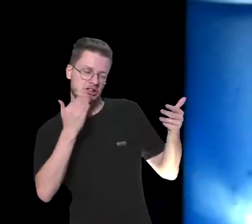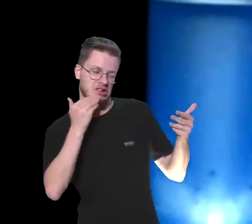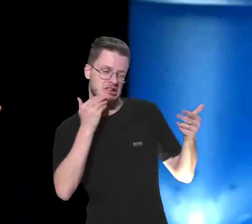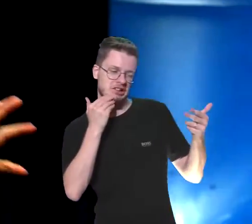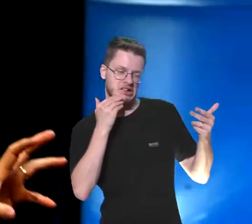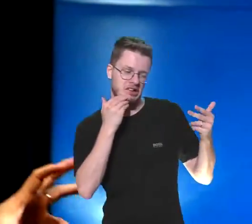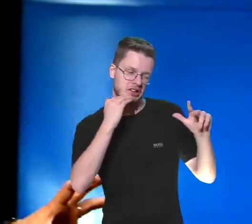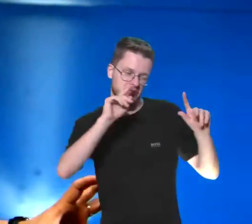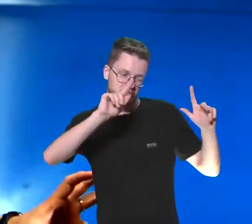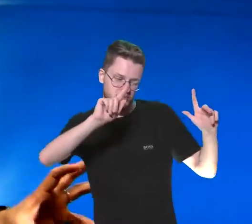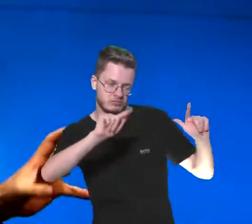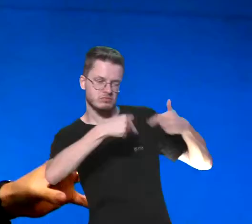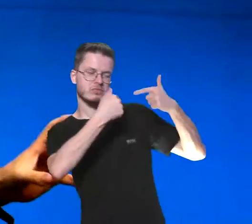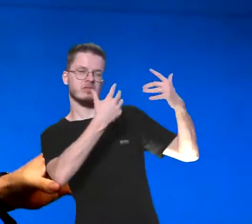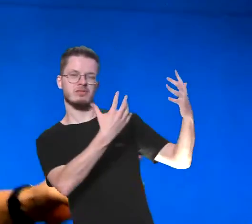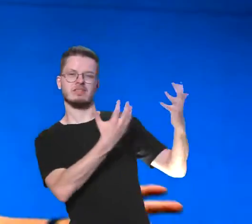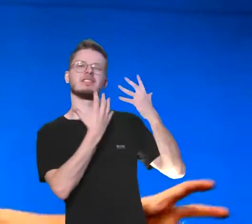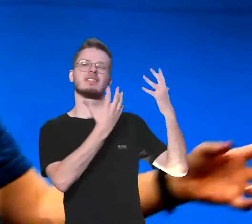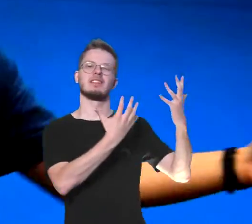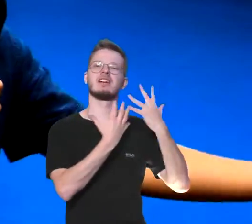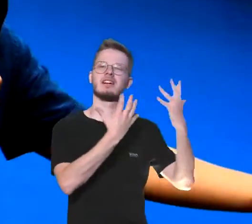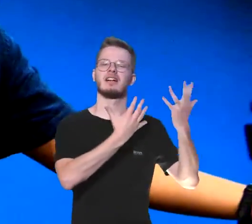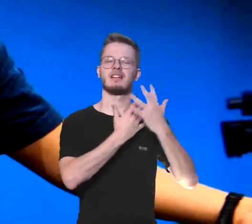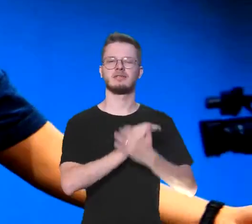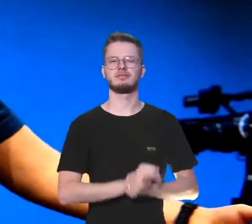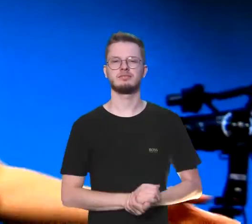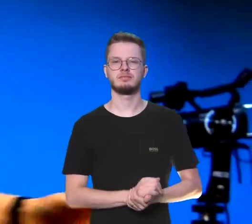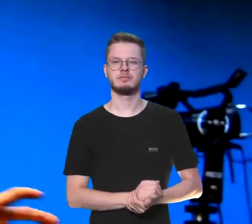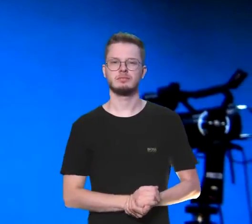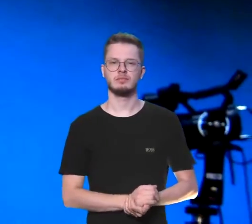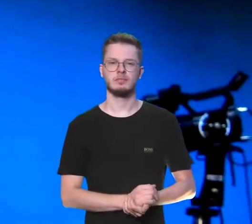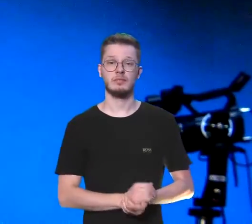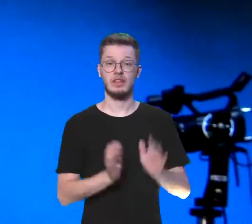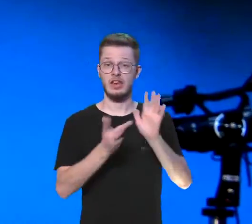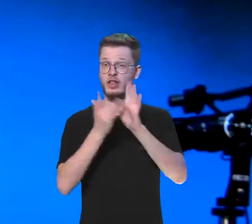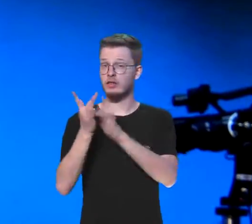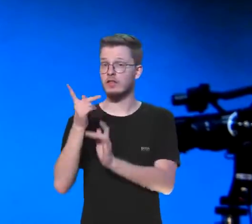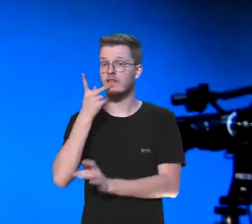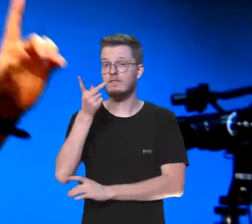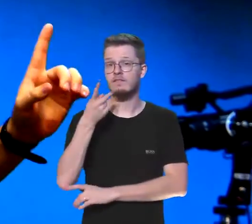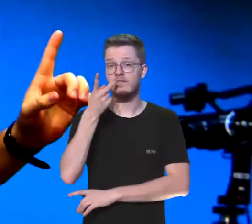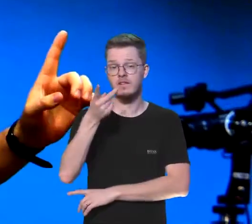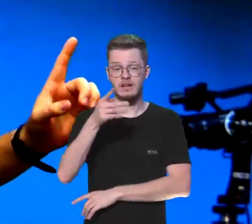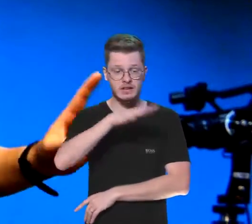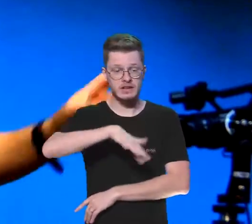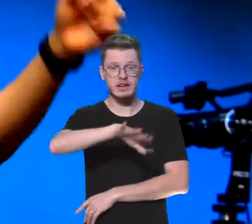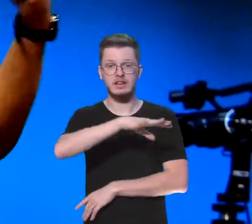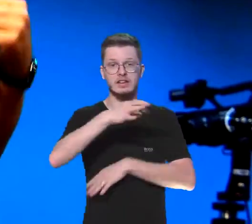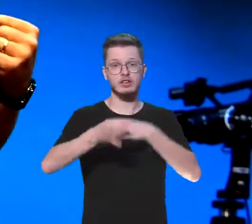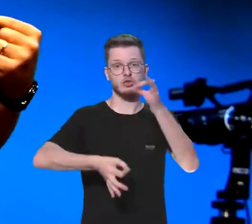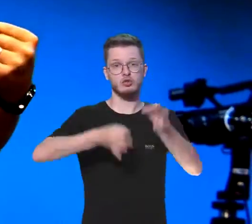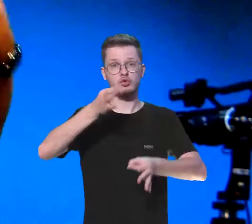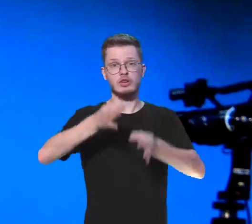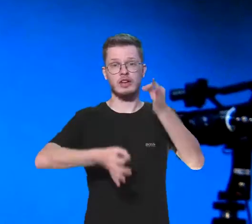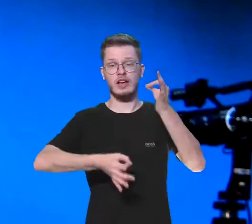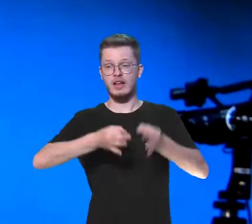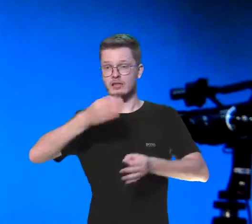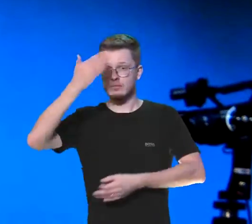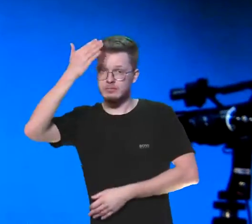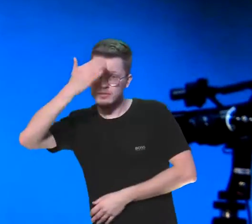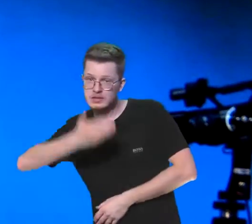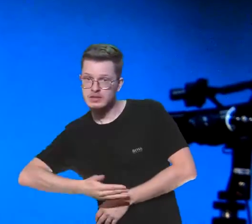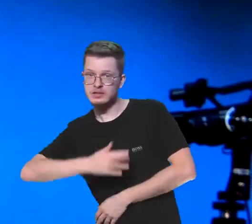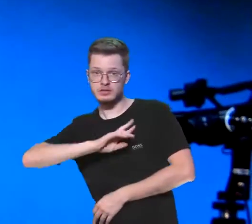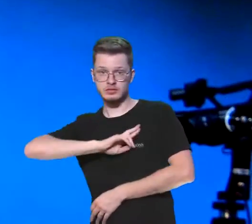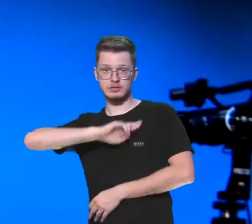E aí, veja bem, Jesus está falando que eles seriam julgados no tribunal religioso. O que ele está dizendo é o seguinte: aquele que